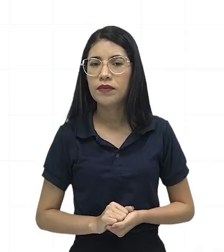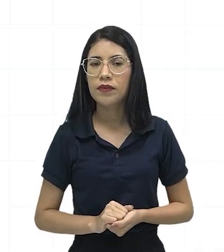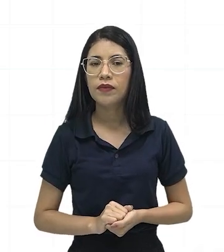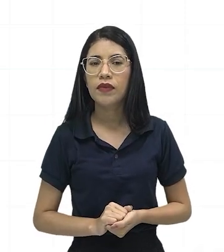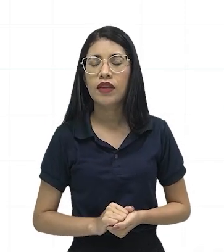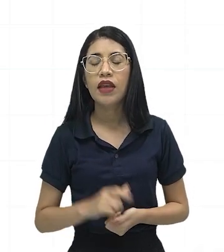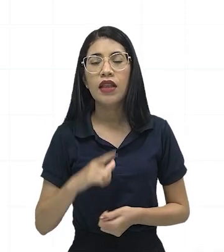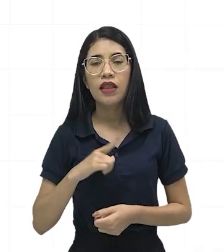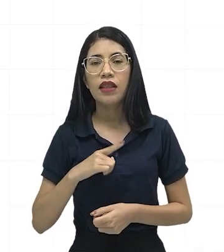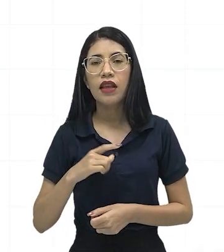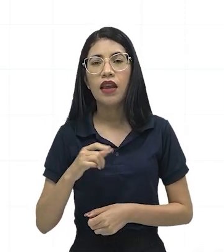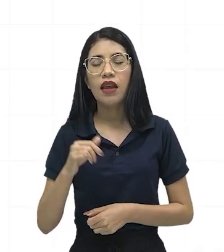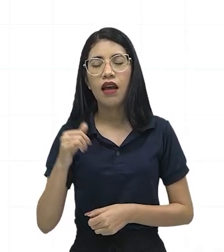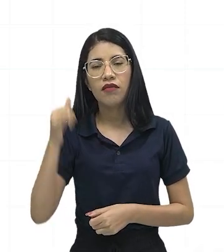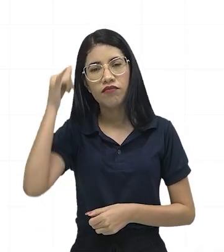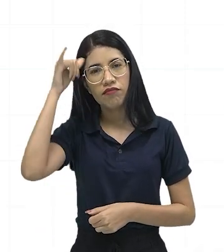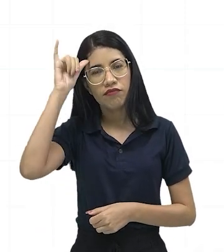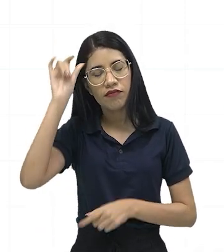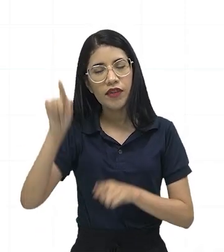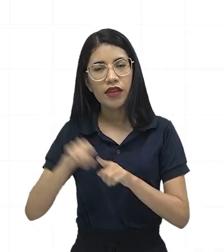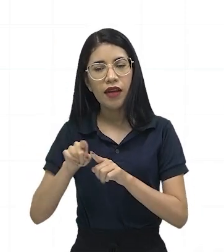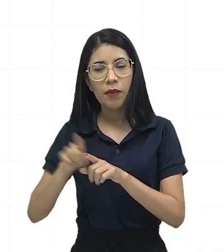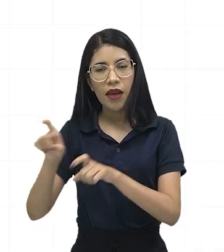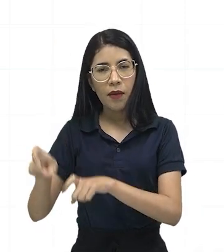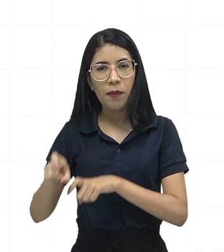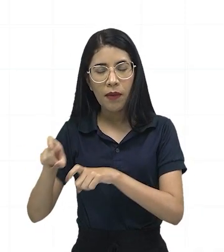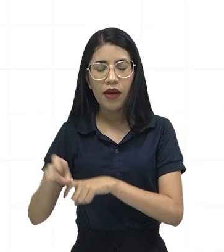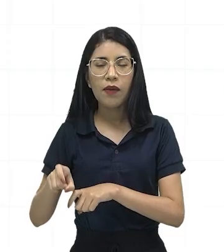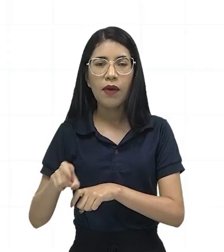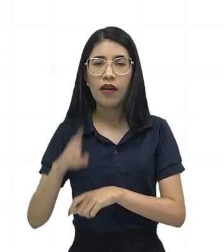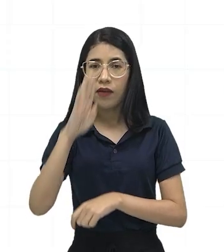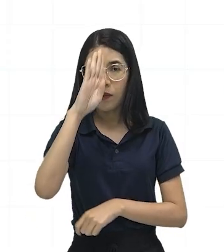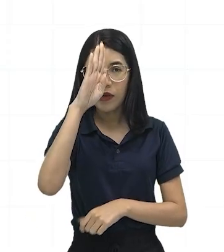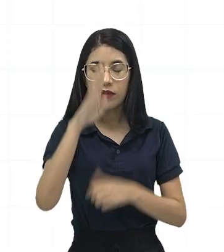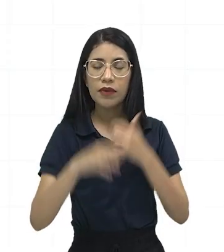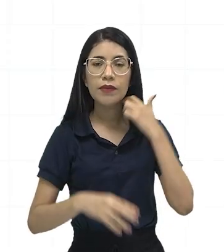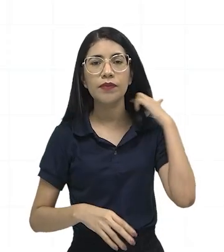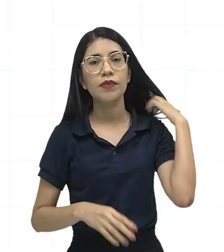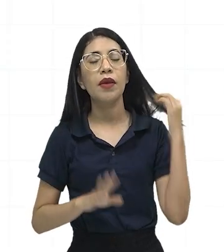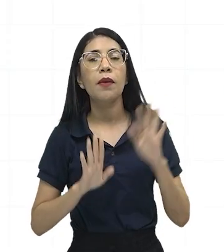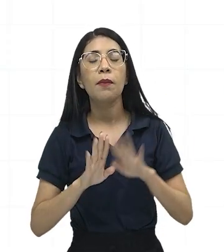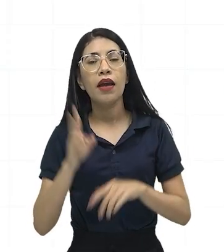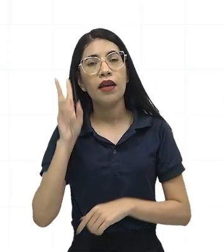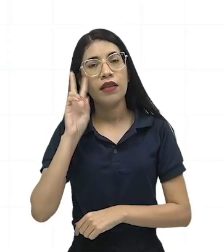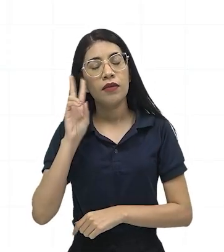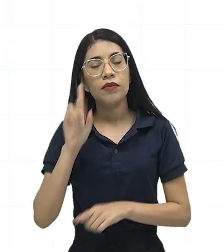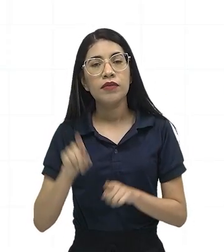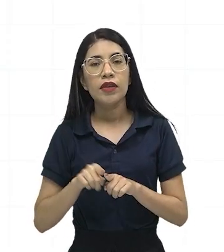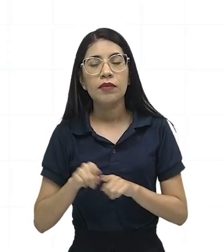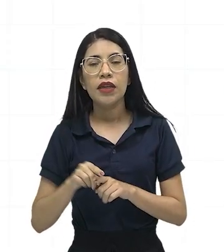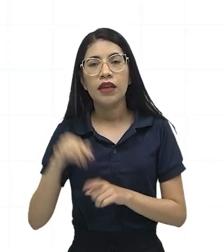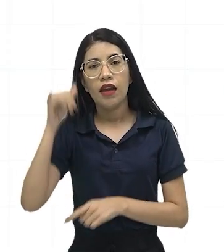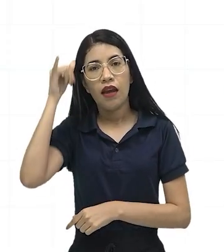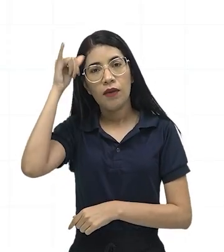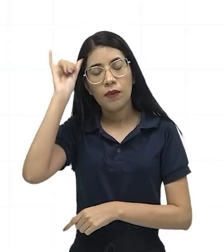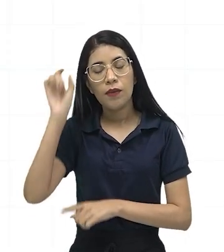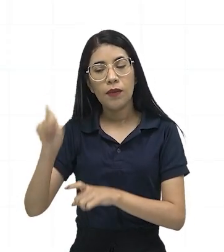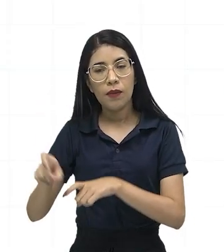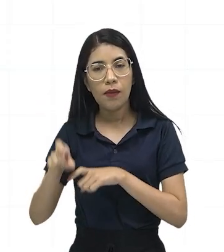e a pecuária, as principais causas, né? Lembrando que a agricultura e a pecuária, para